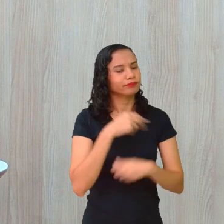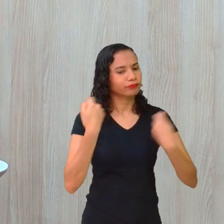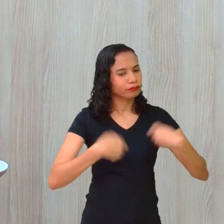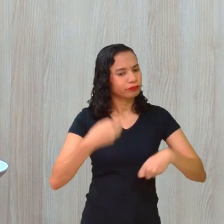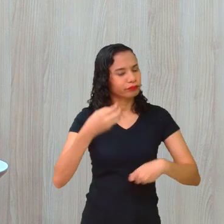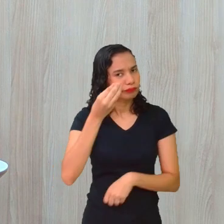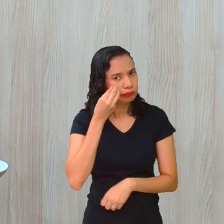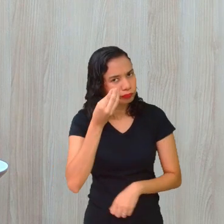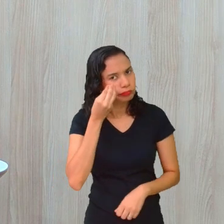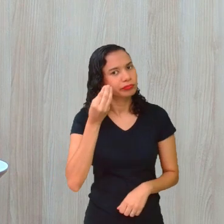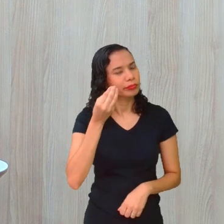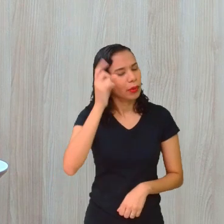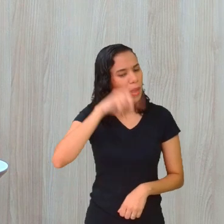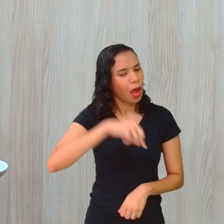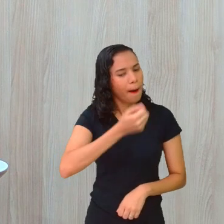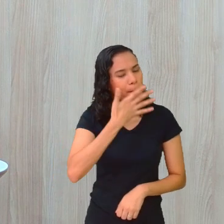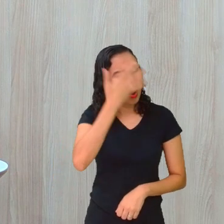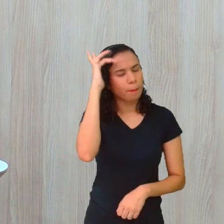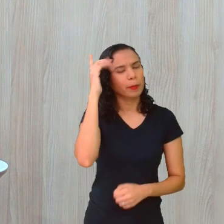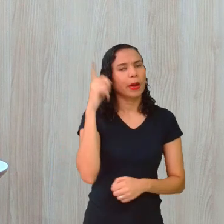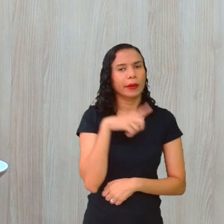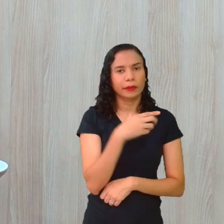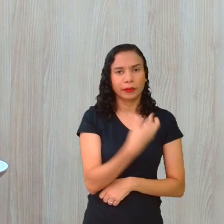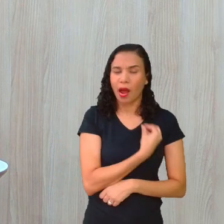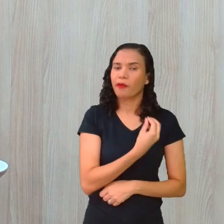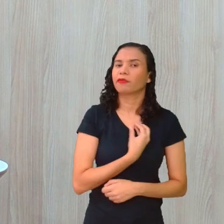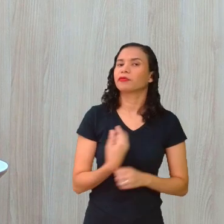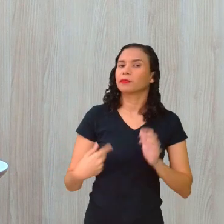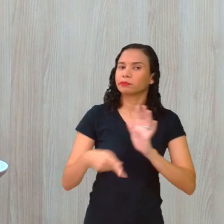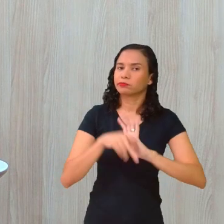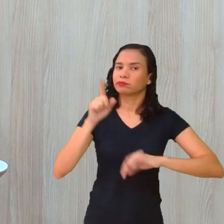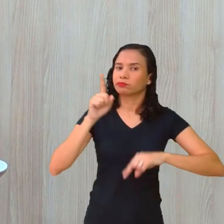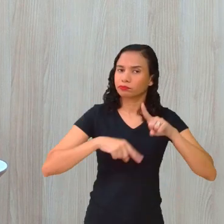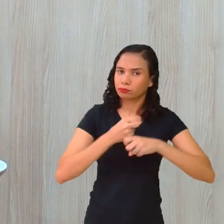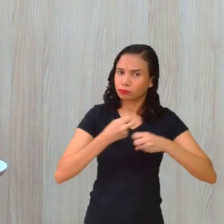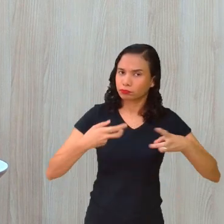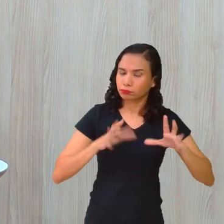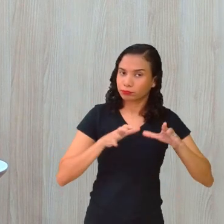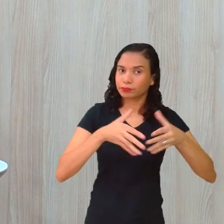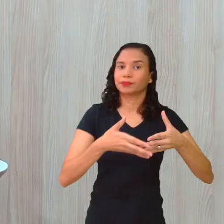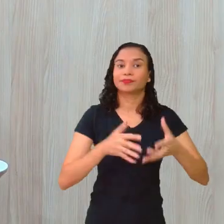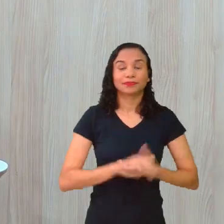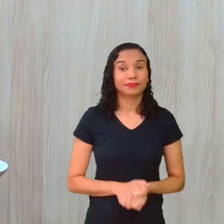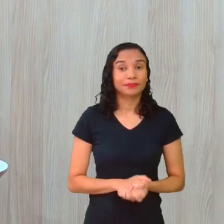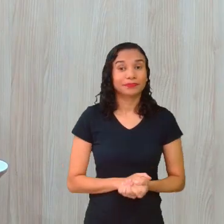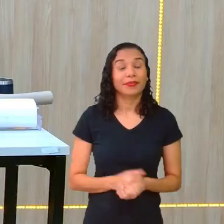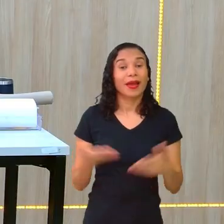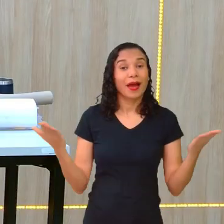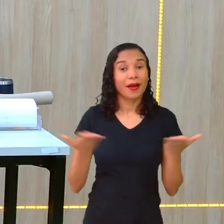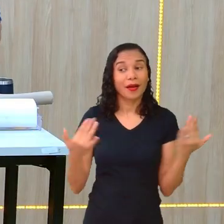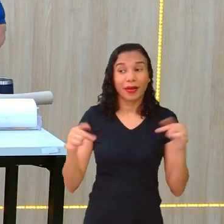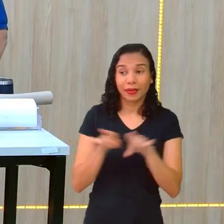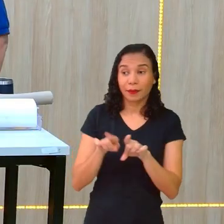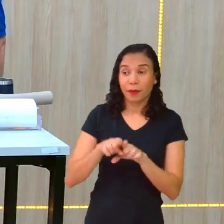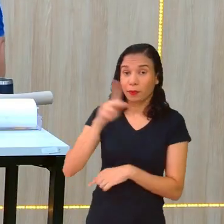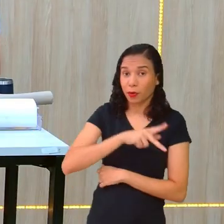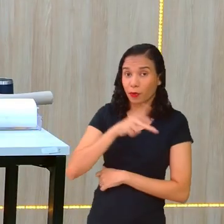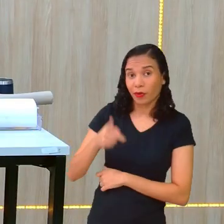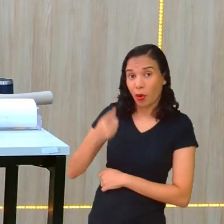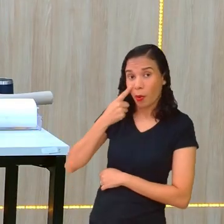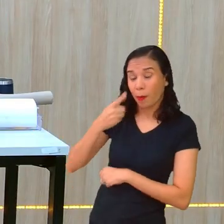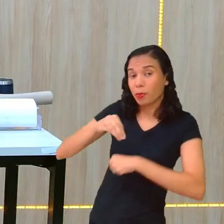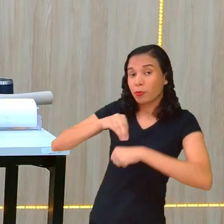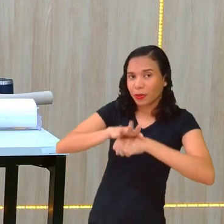mas é bom sempre ter em mãos, né, esse grupo sanguíneo. Pois é. E aqui, professora Cláudia, vai um recadinho,